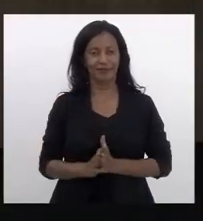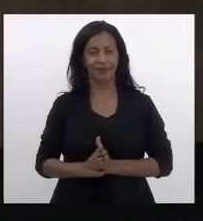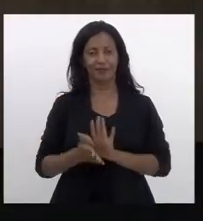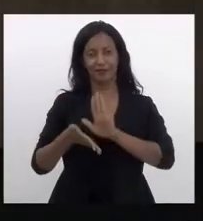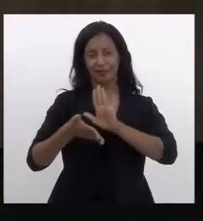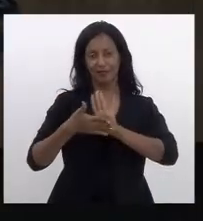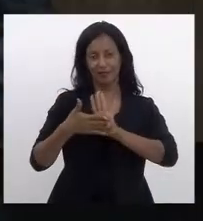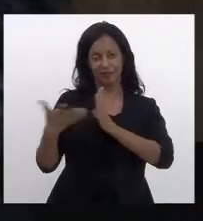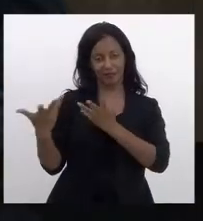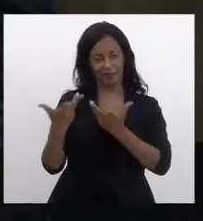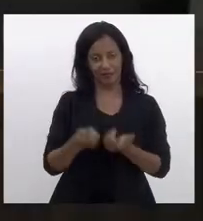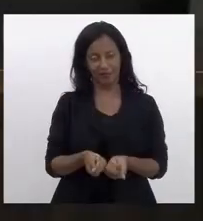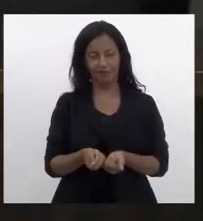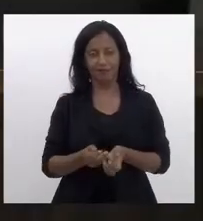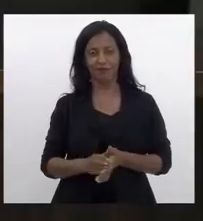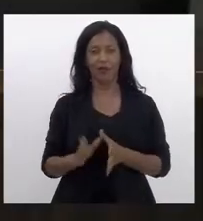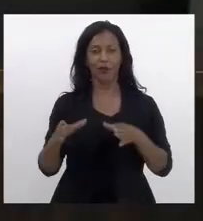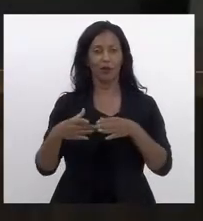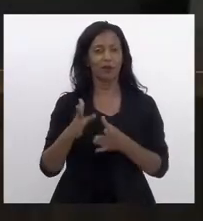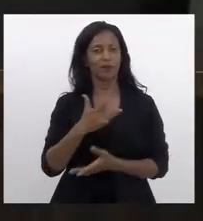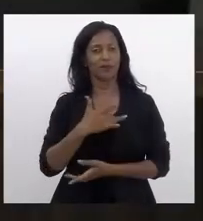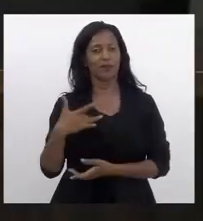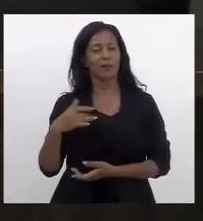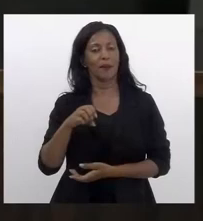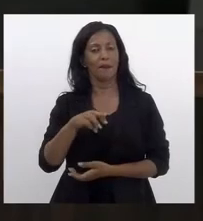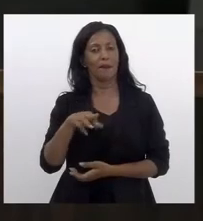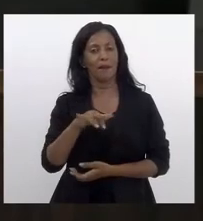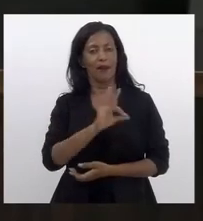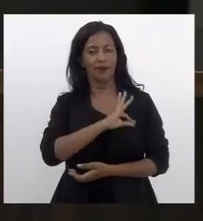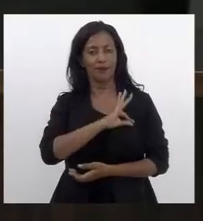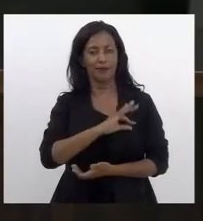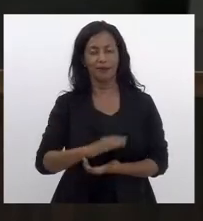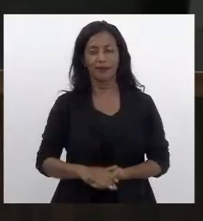Parecer favorável, presidente. Comissão de Saúde, deputada Marta Rocha.